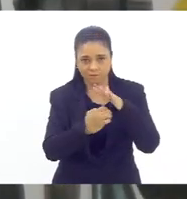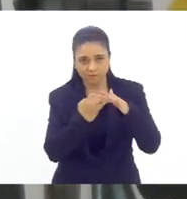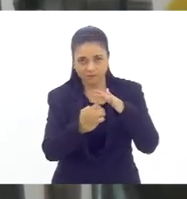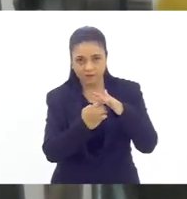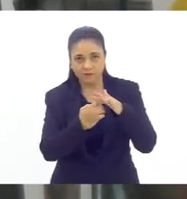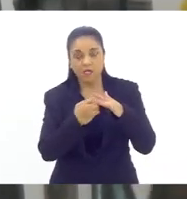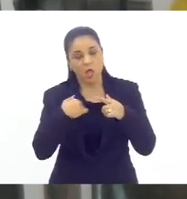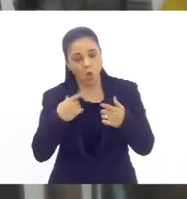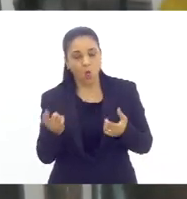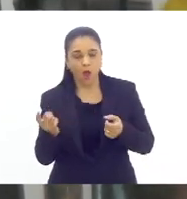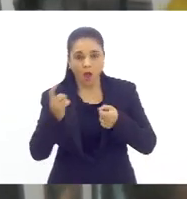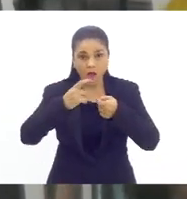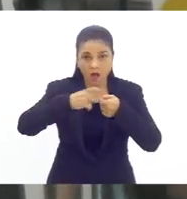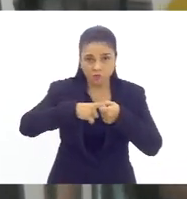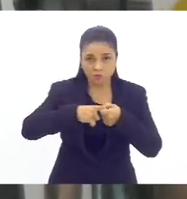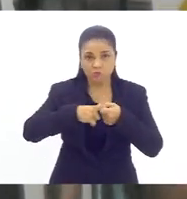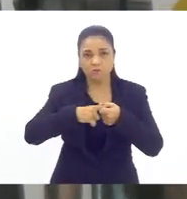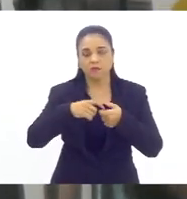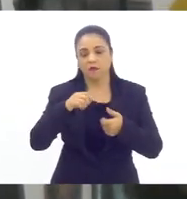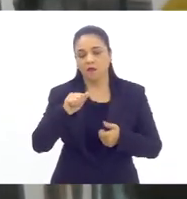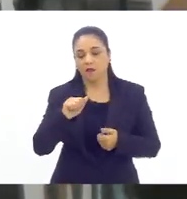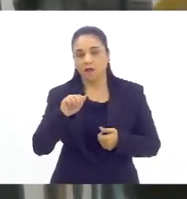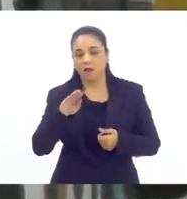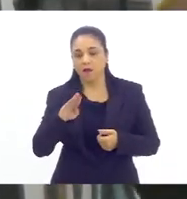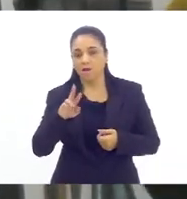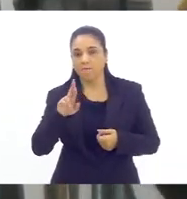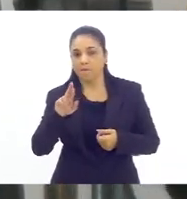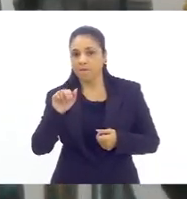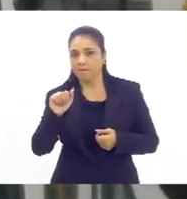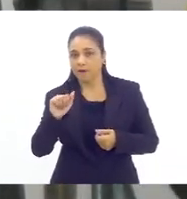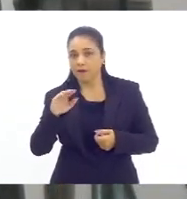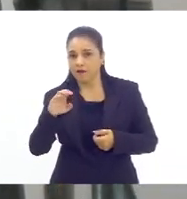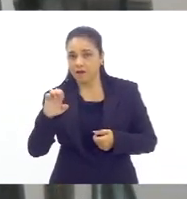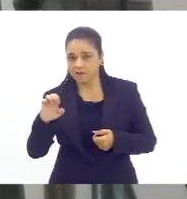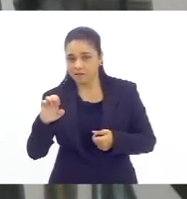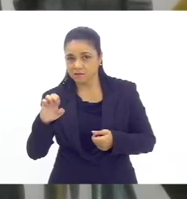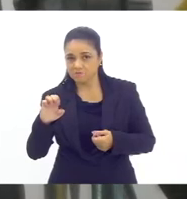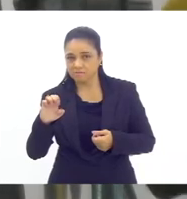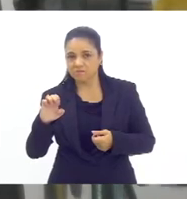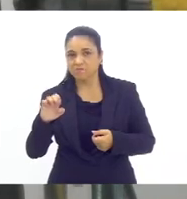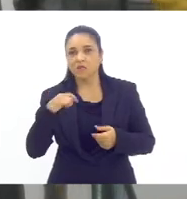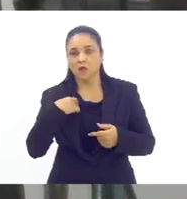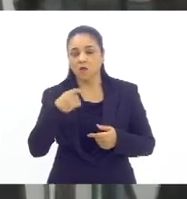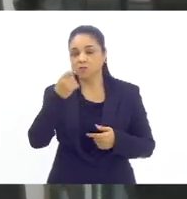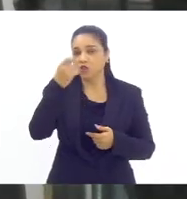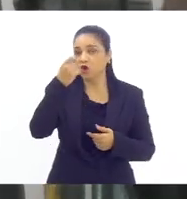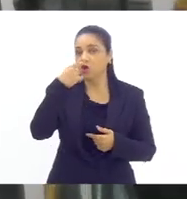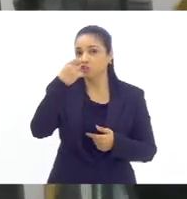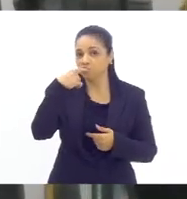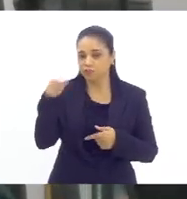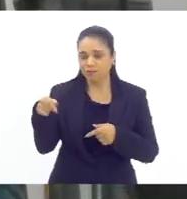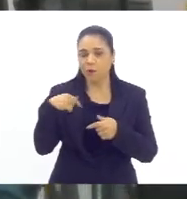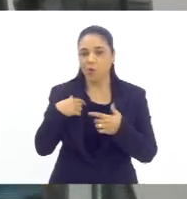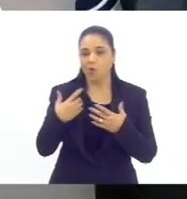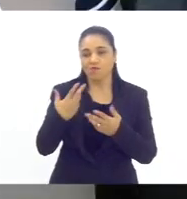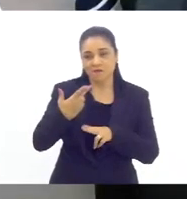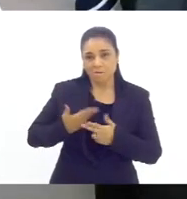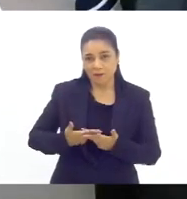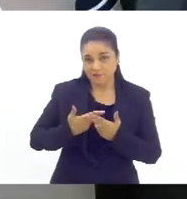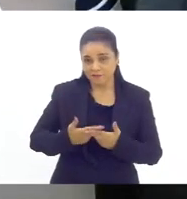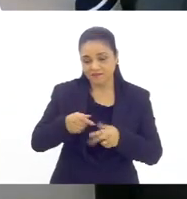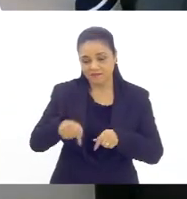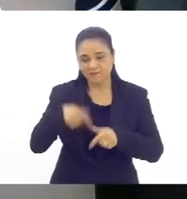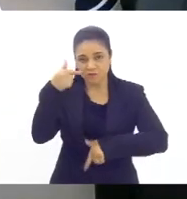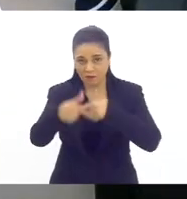da abraço minhas gotinhas minhas gotinhas para aguentar esses fascistas aqui vem de lá muito bem